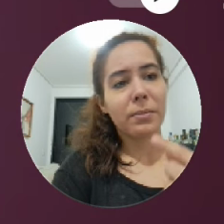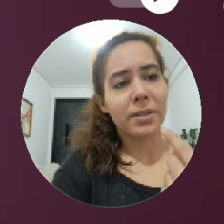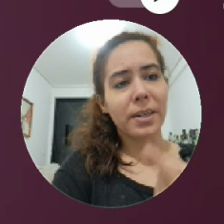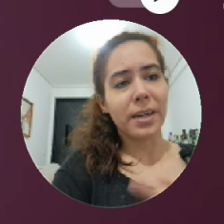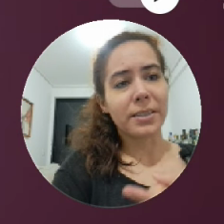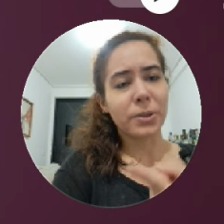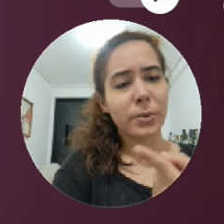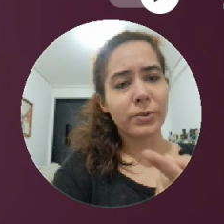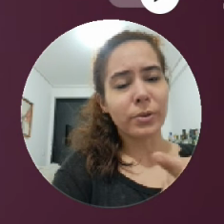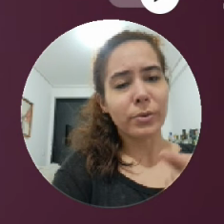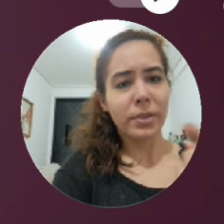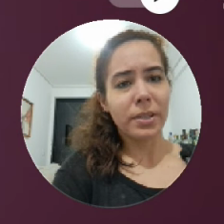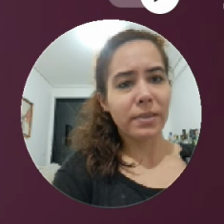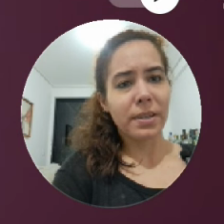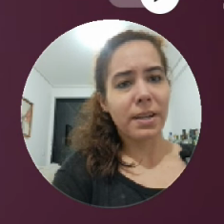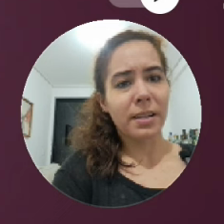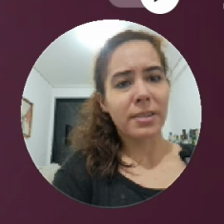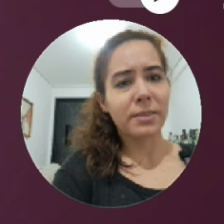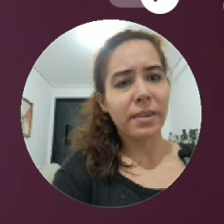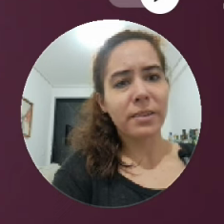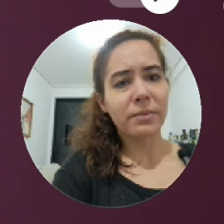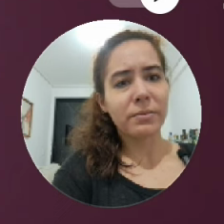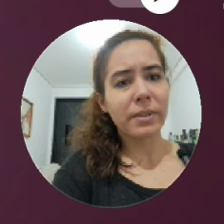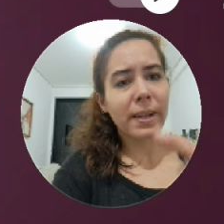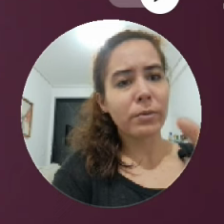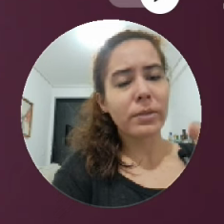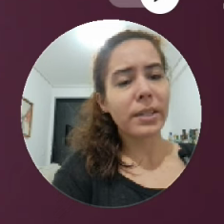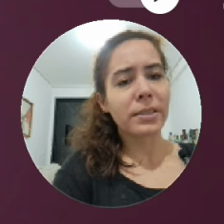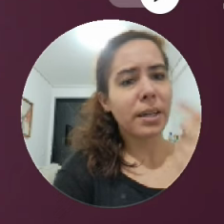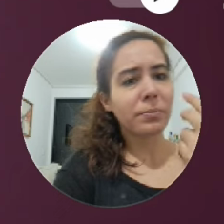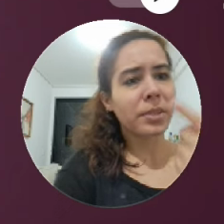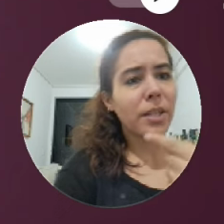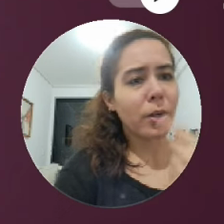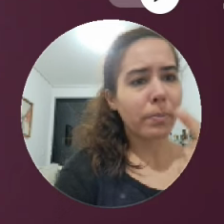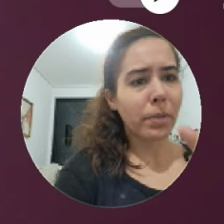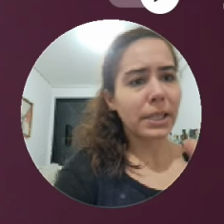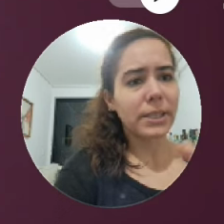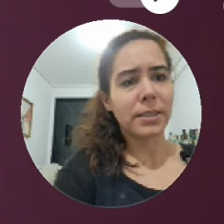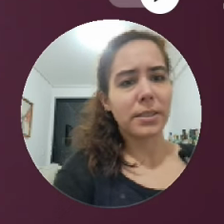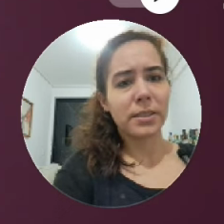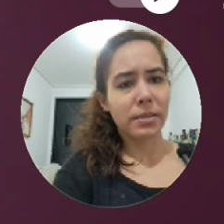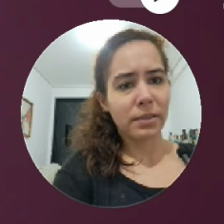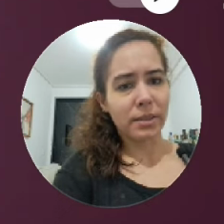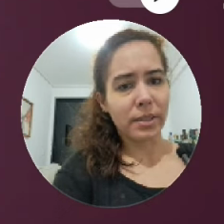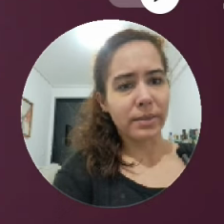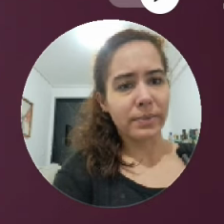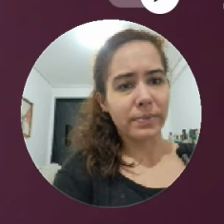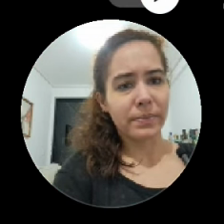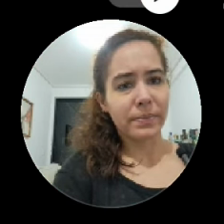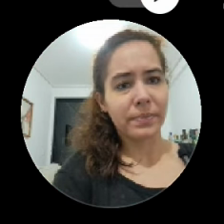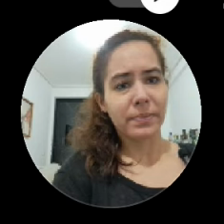Nem numa casa eu dou R$ 1.000.000 e eu falo num treco desse, capaz de roubada.